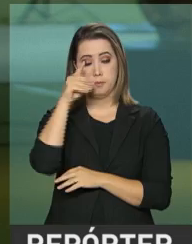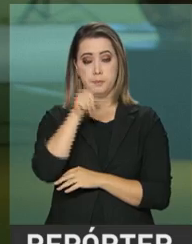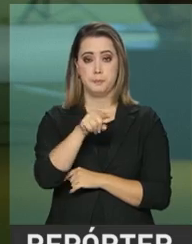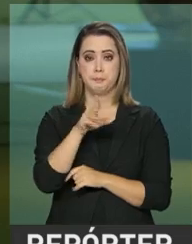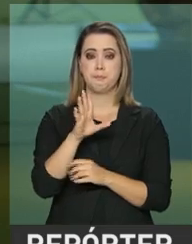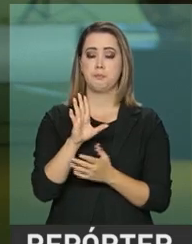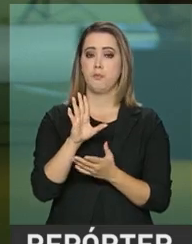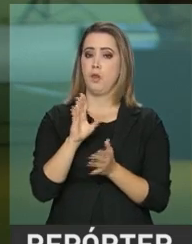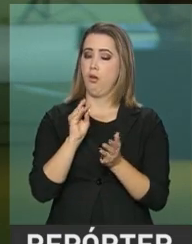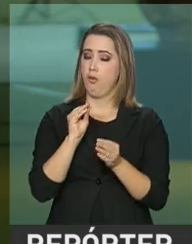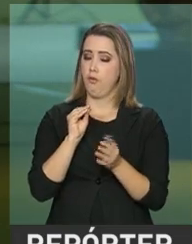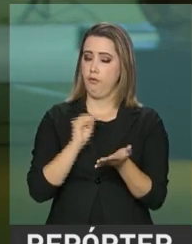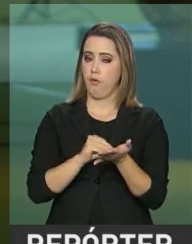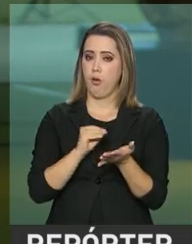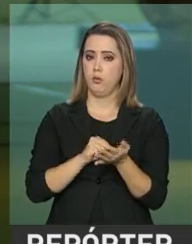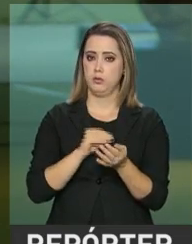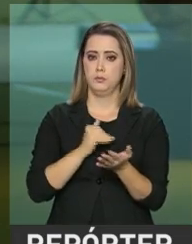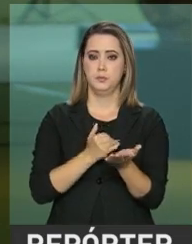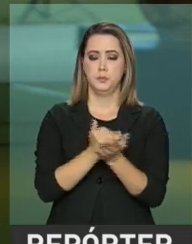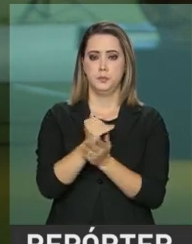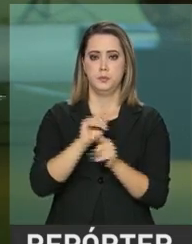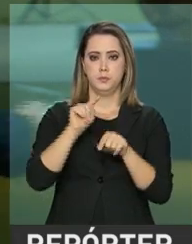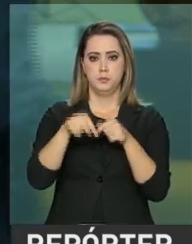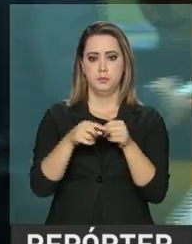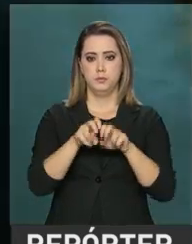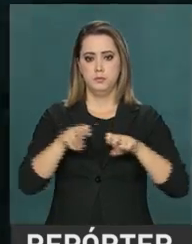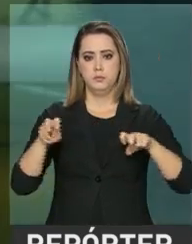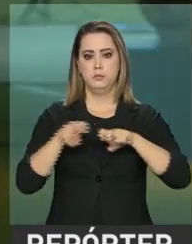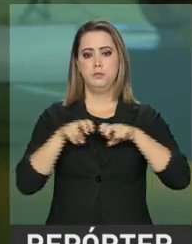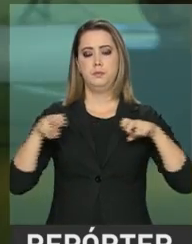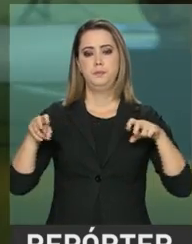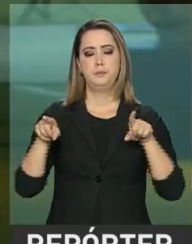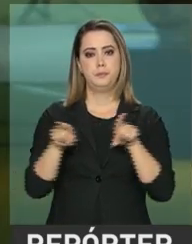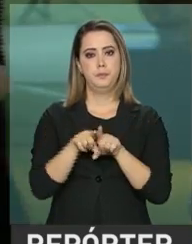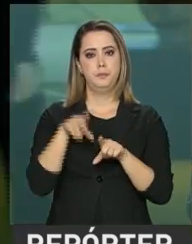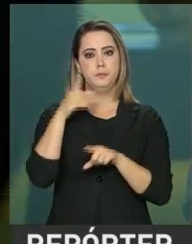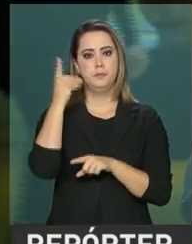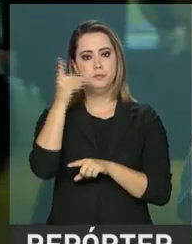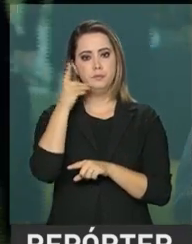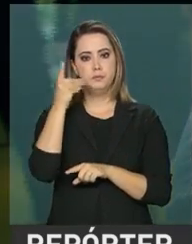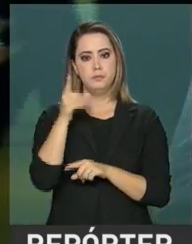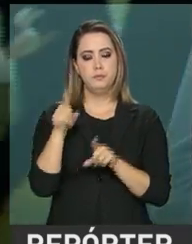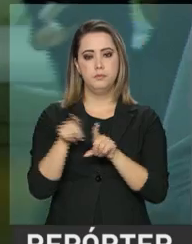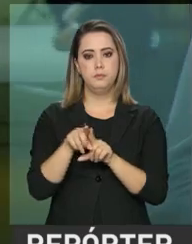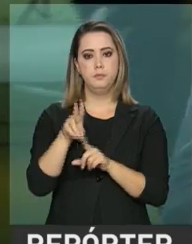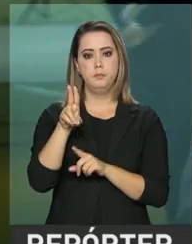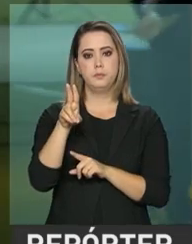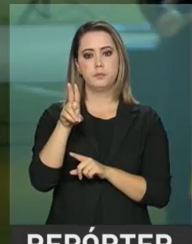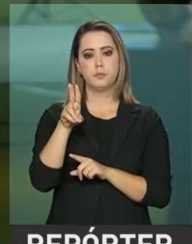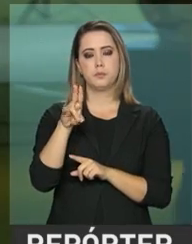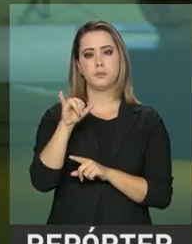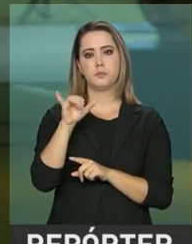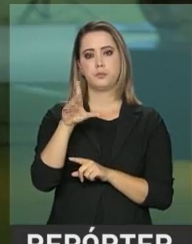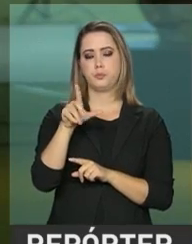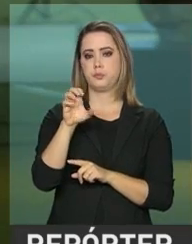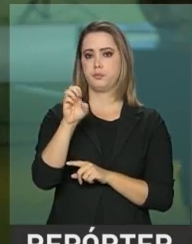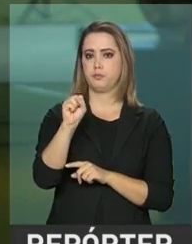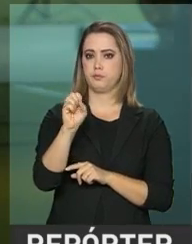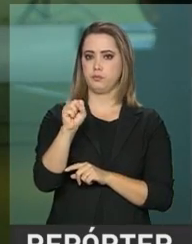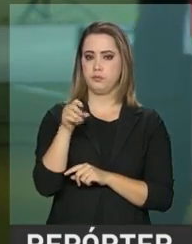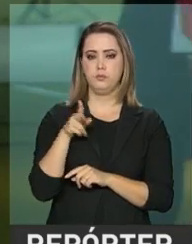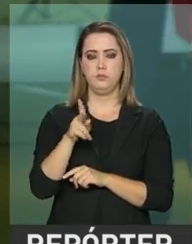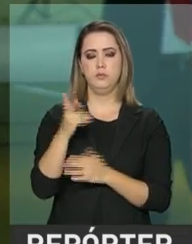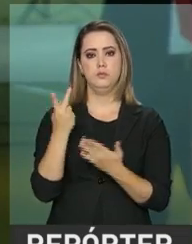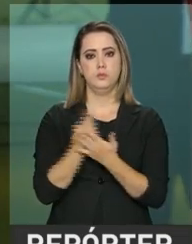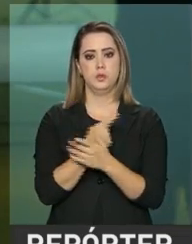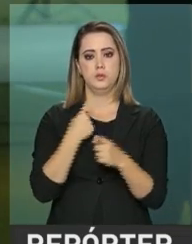sessão ainda não começou, ela vai ocorrer no plenário da Câmara dos Deputados, o plenário Ulisses Guimarães. Isso sempre acontece